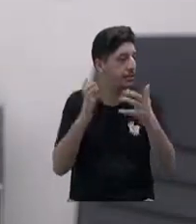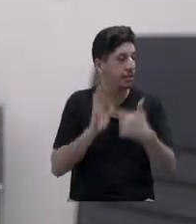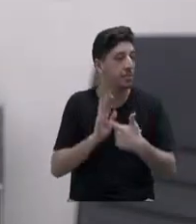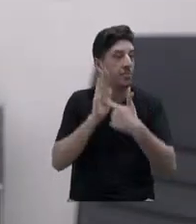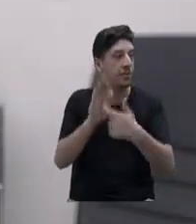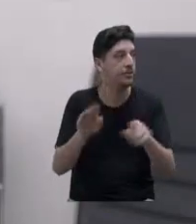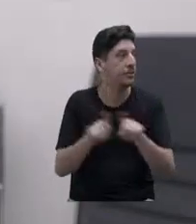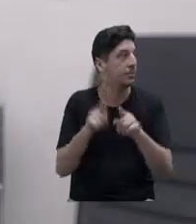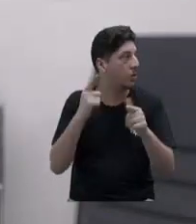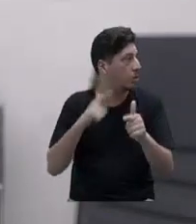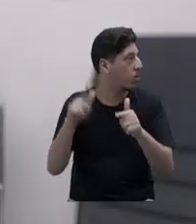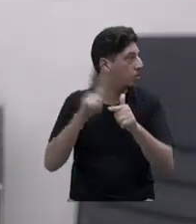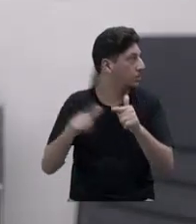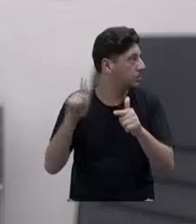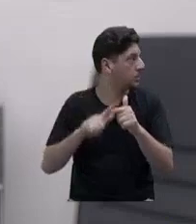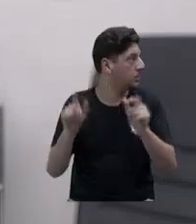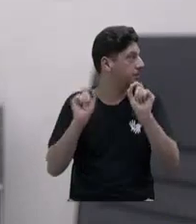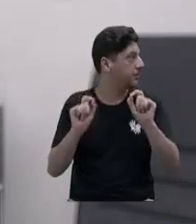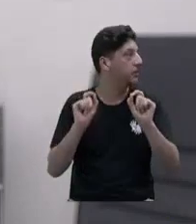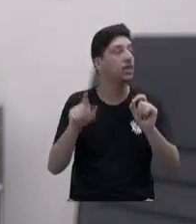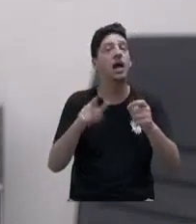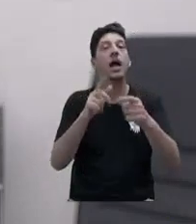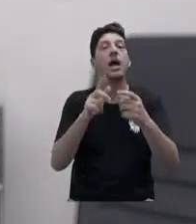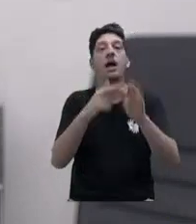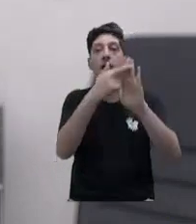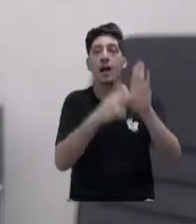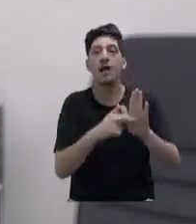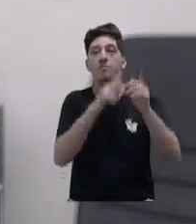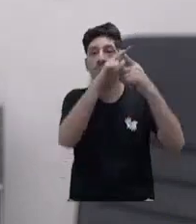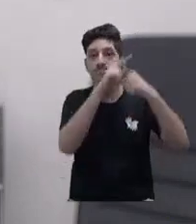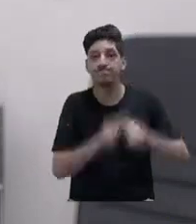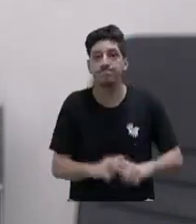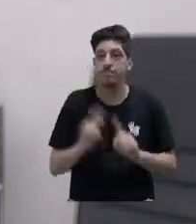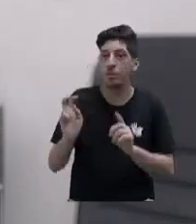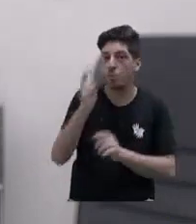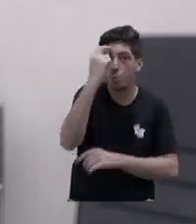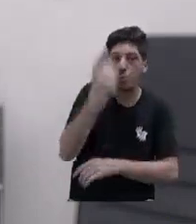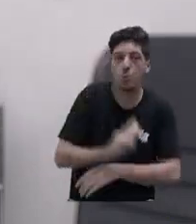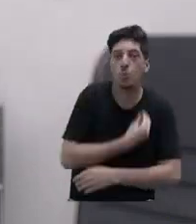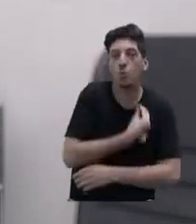outra problematização, que é a regulamentação da cultura viva.